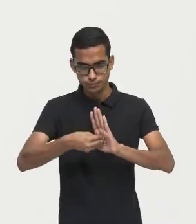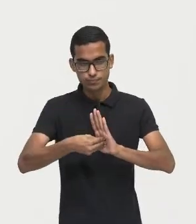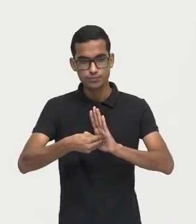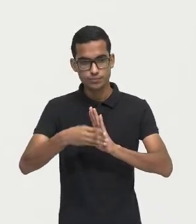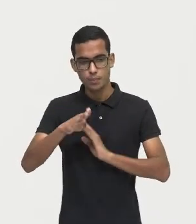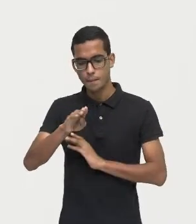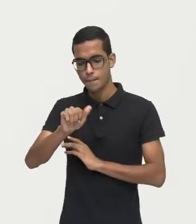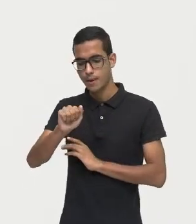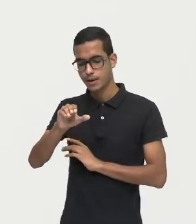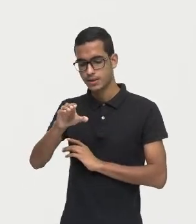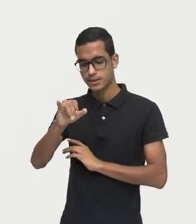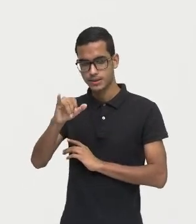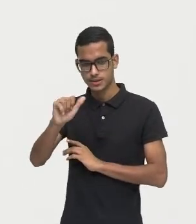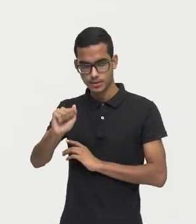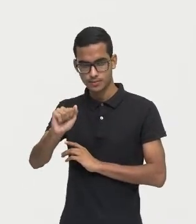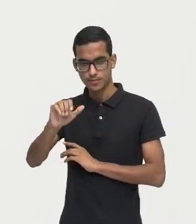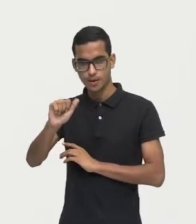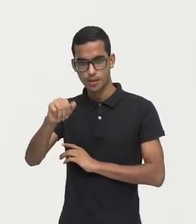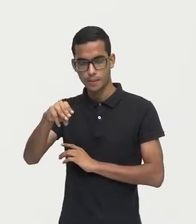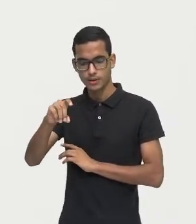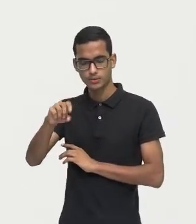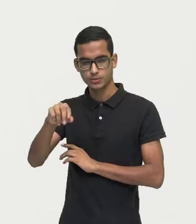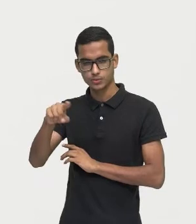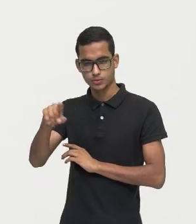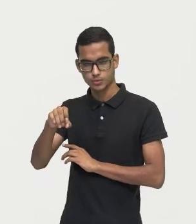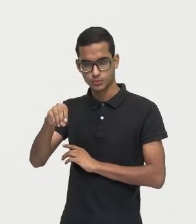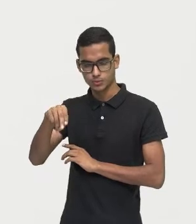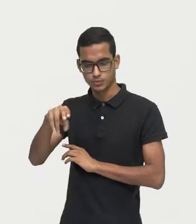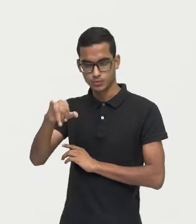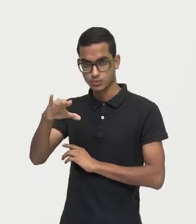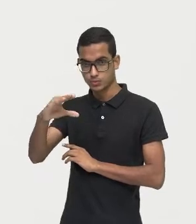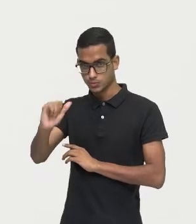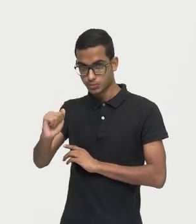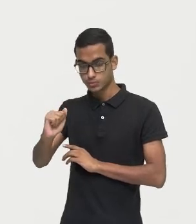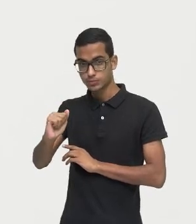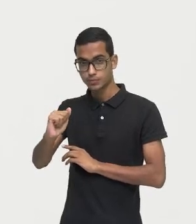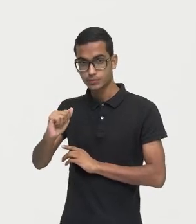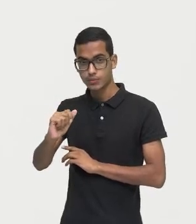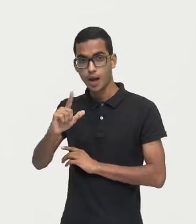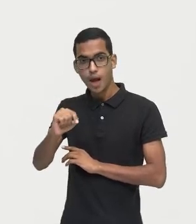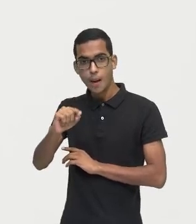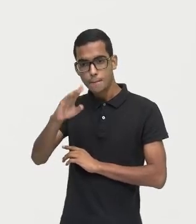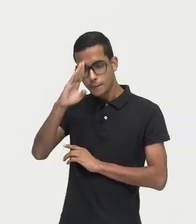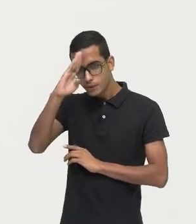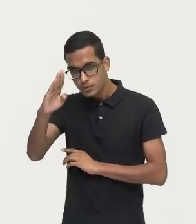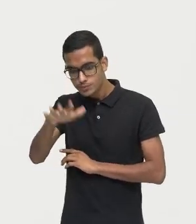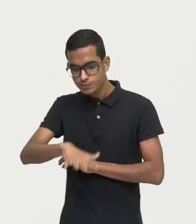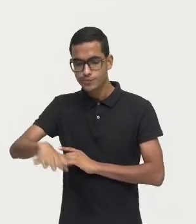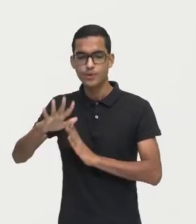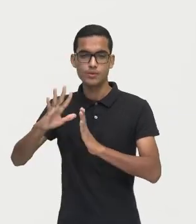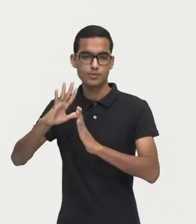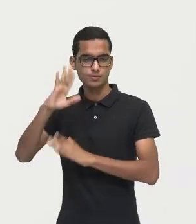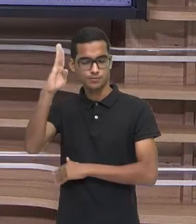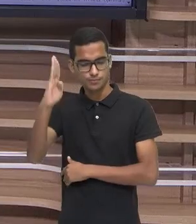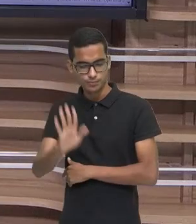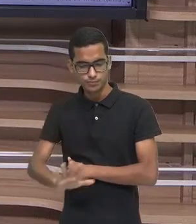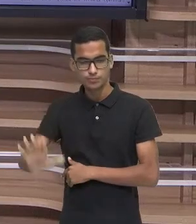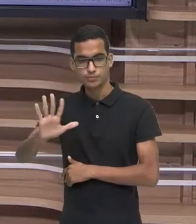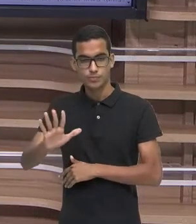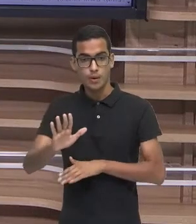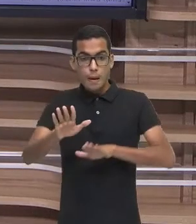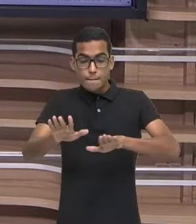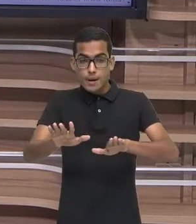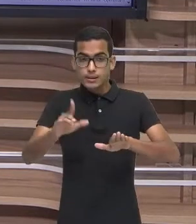parte vai estar localizada no nosso território brasileiro, mas também a gente observa que a